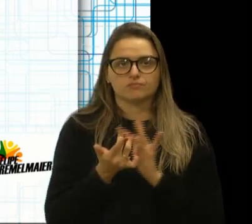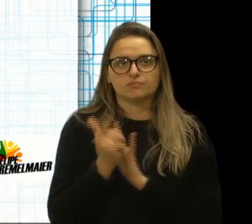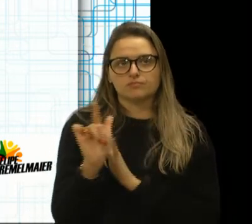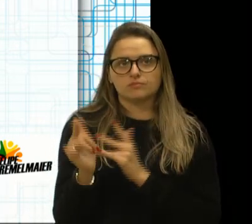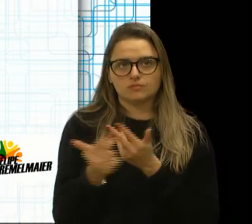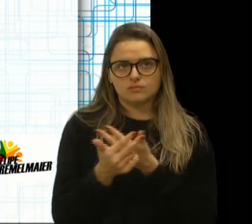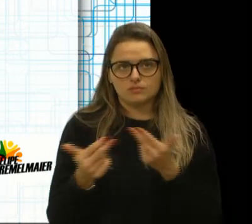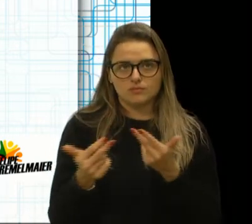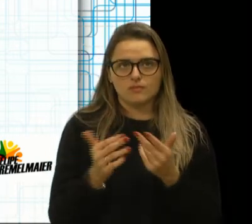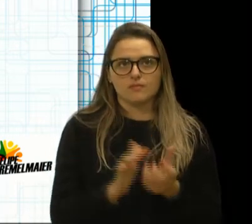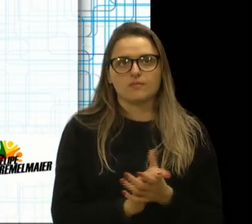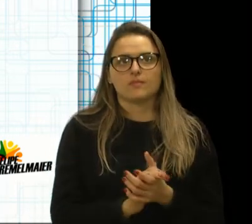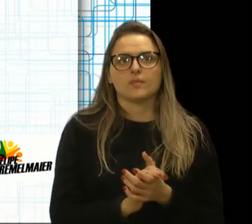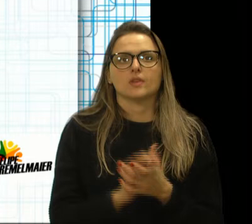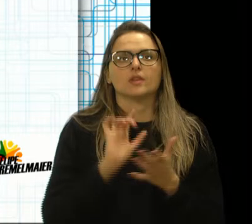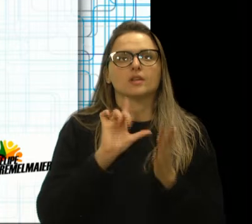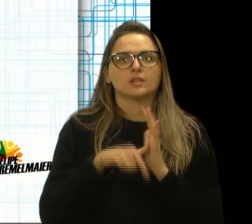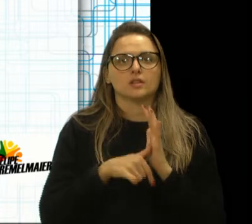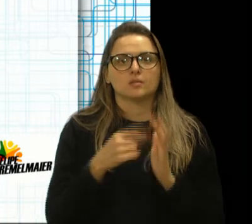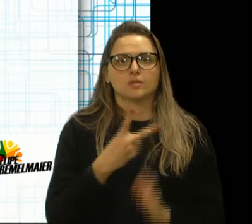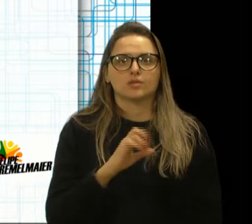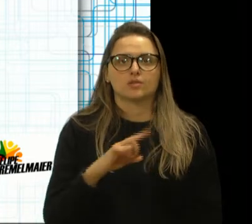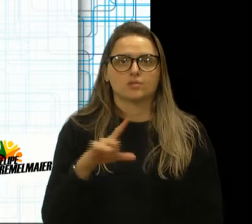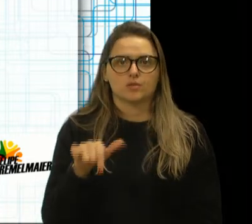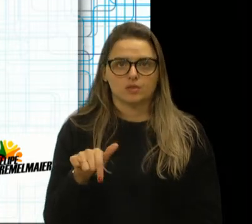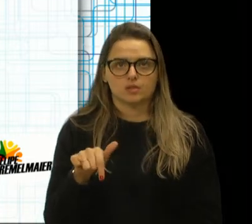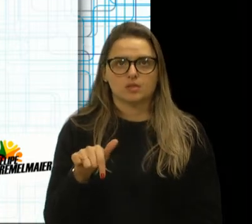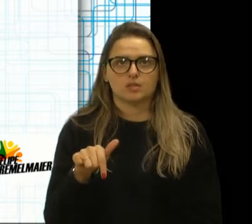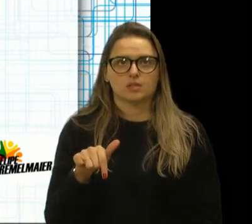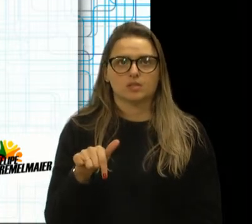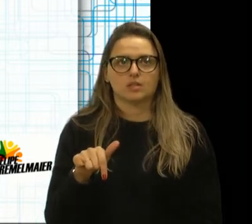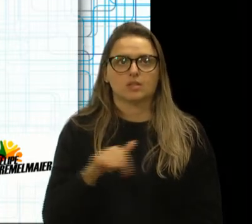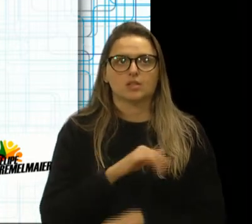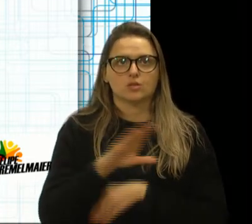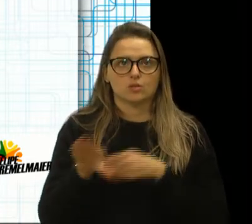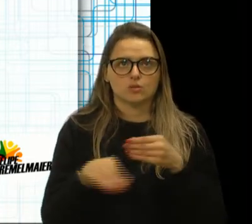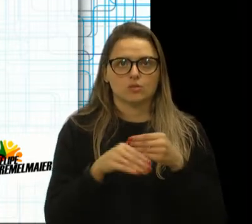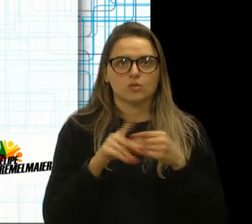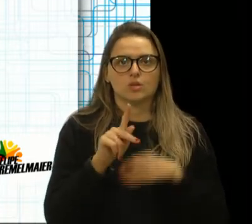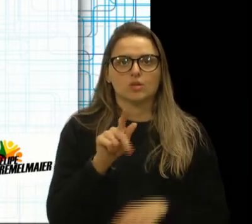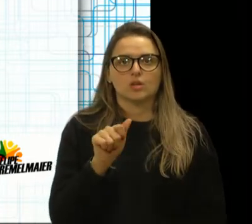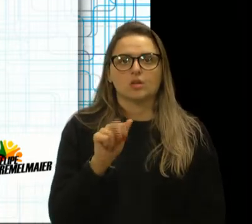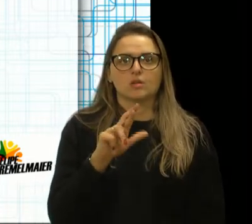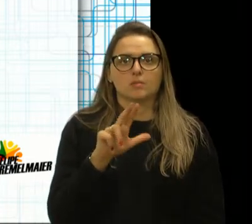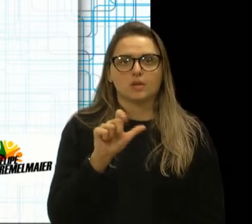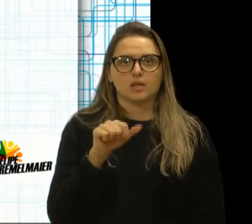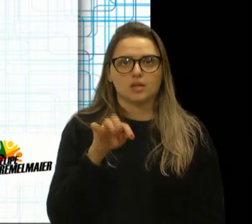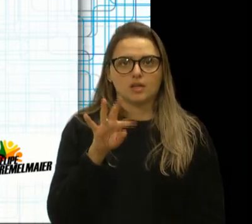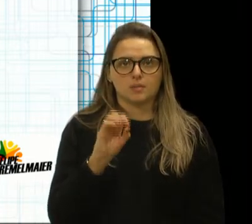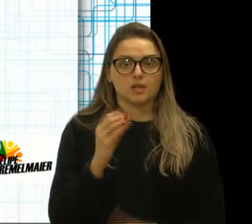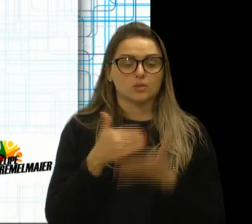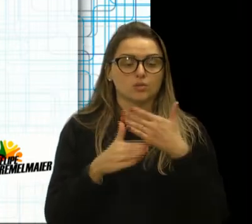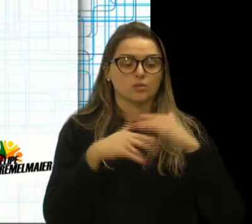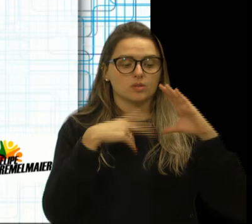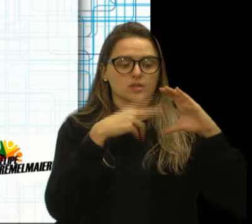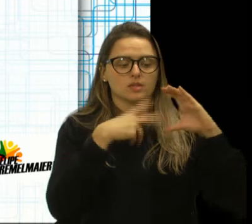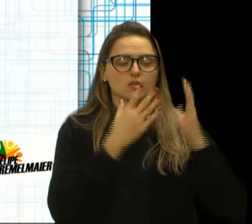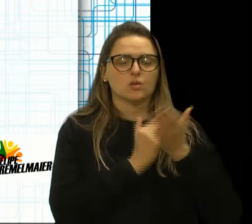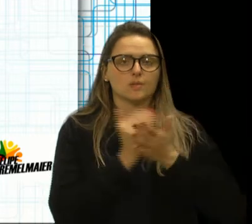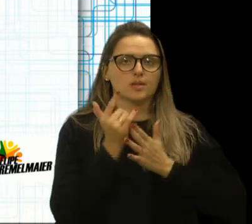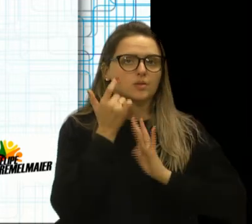questões. E em 2017, com o advento do Parlamento Regional, as câmaras de vereadores também começaram a pensar